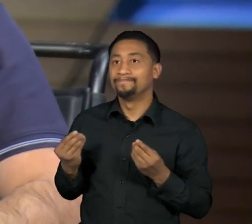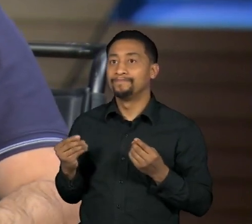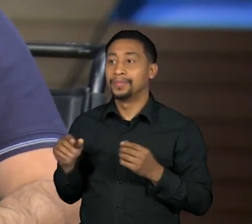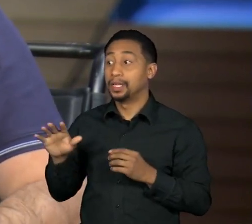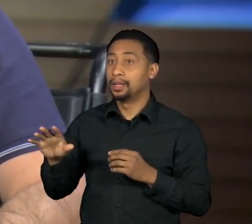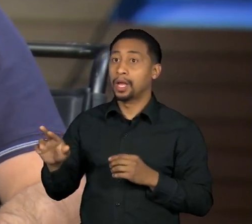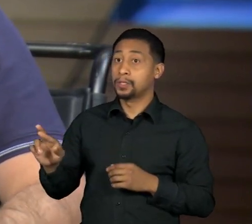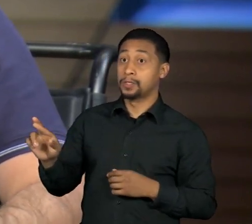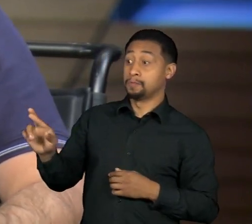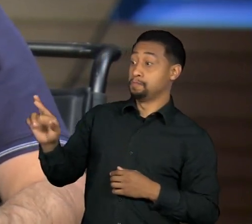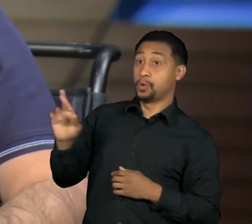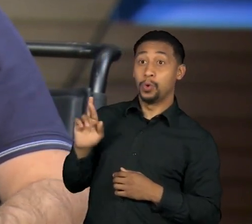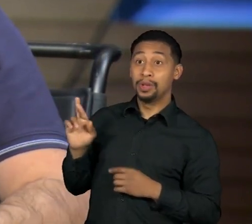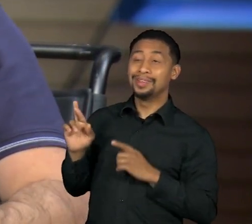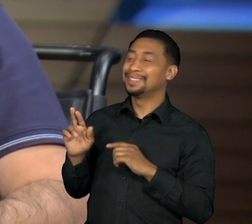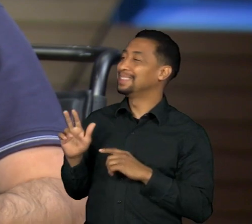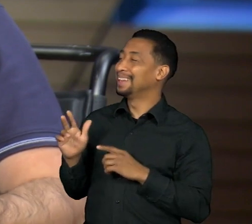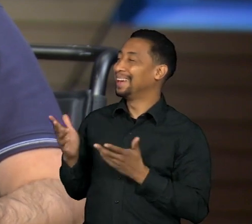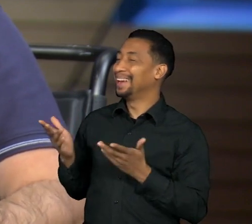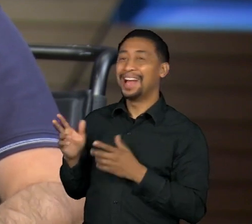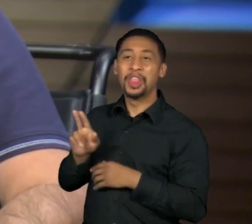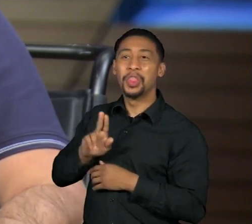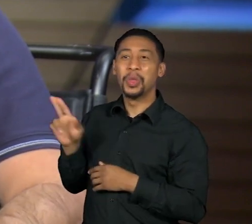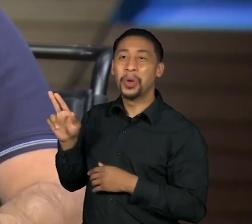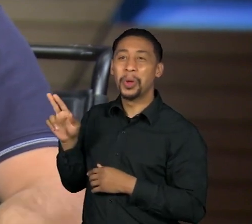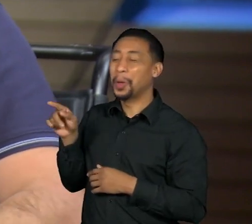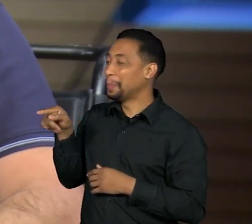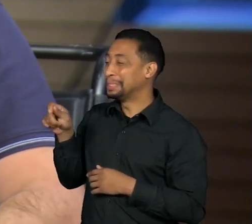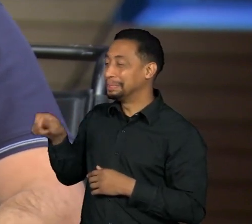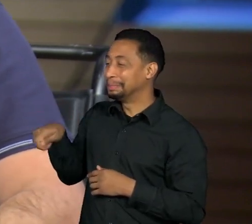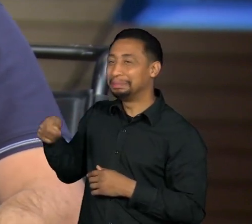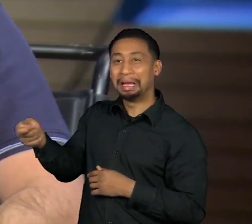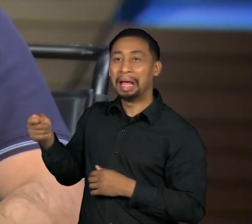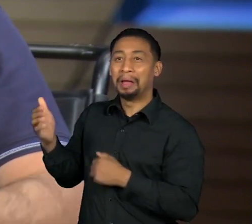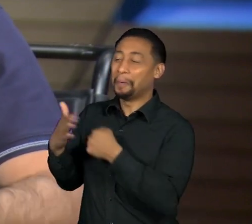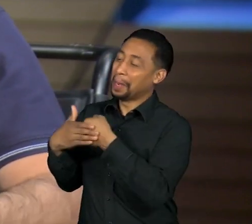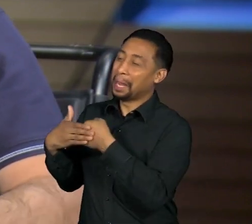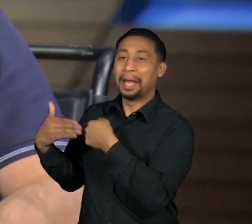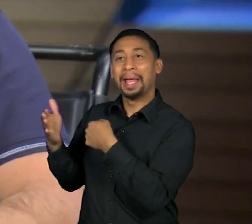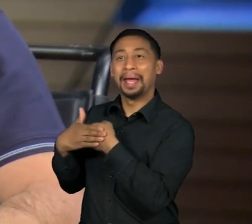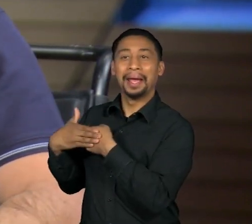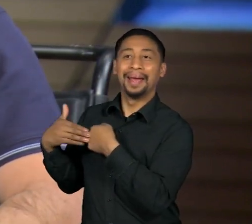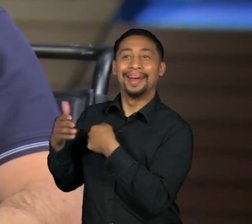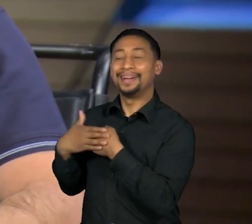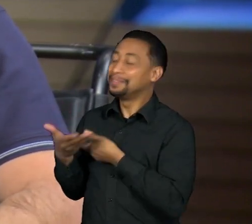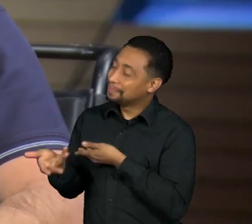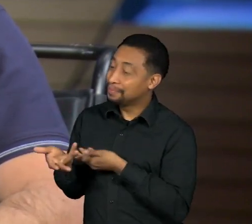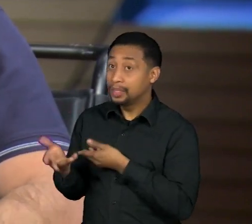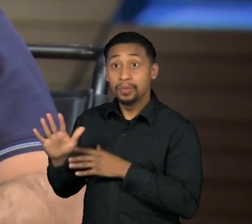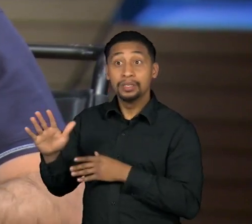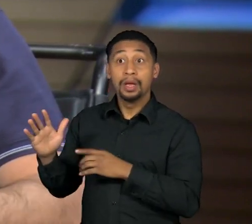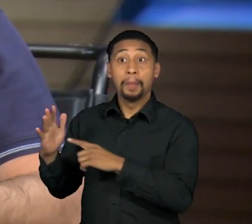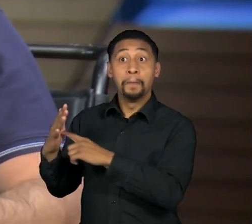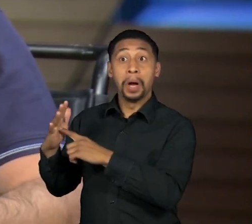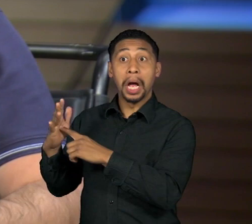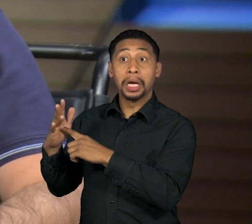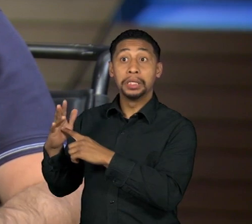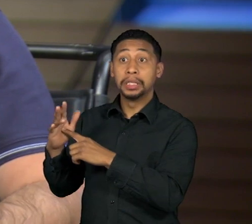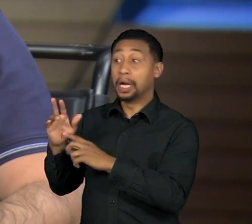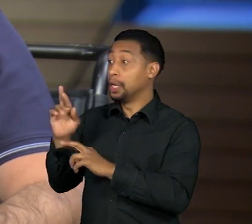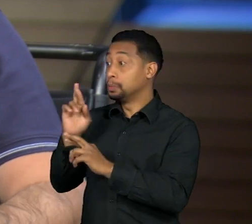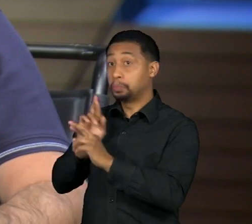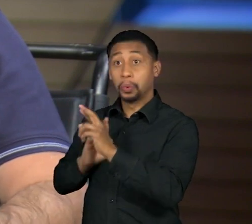a gente dá nome, a gente dá carinho, a gente tenta humanizar isso. E a gente começa a ver uma máquina respondendo a gente e a gente dá para